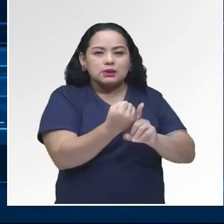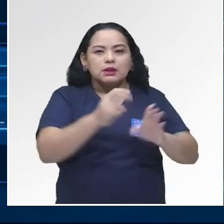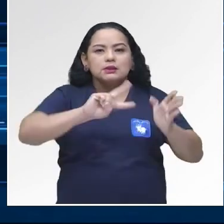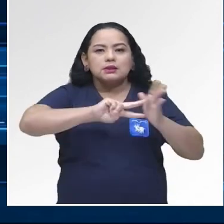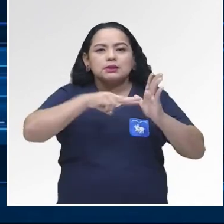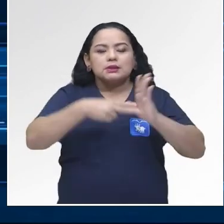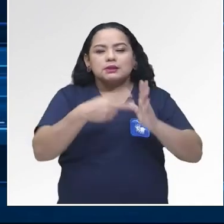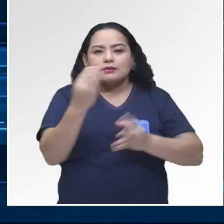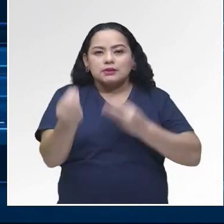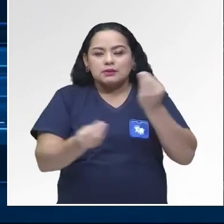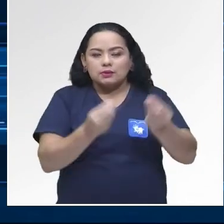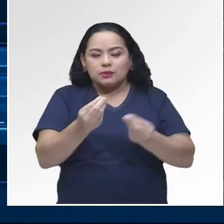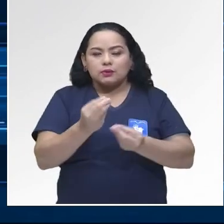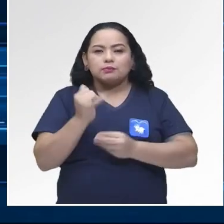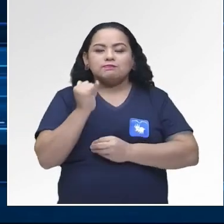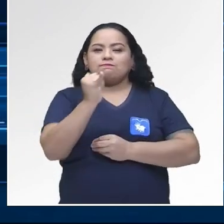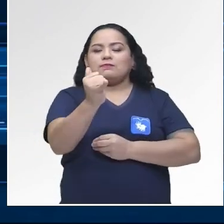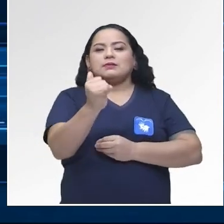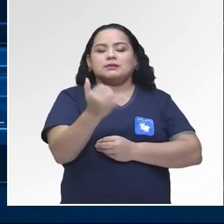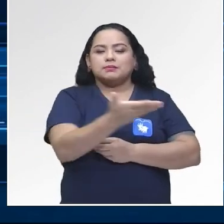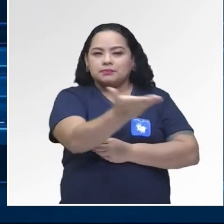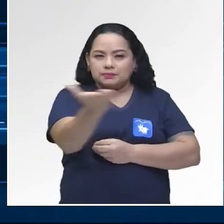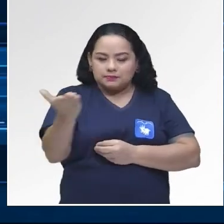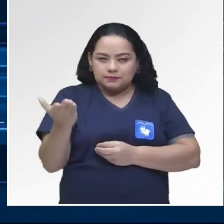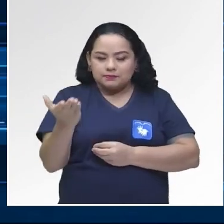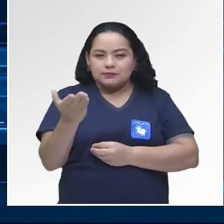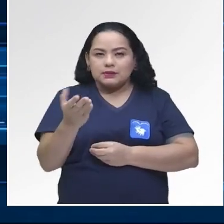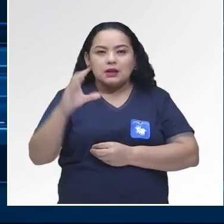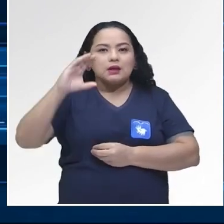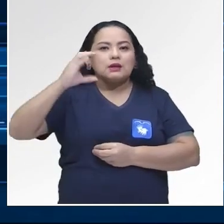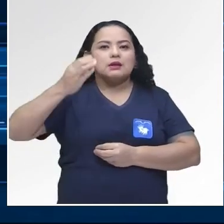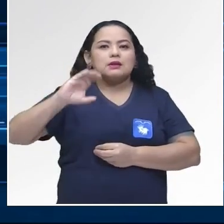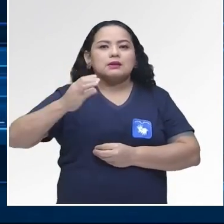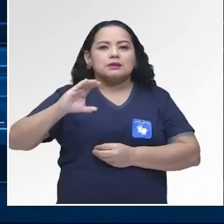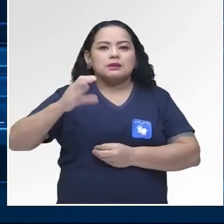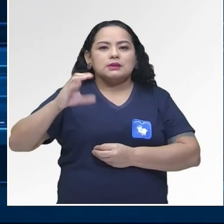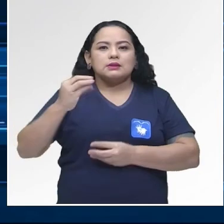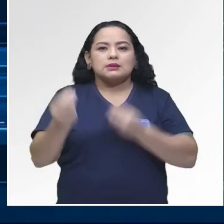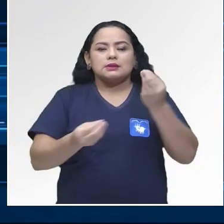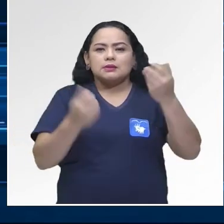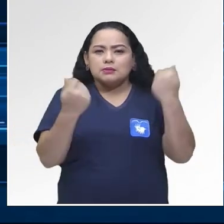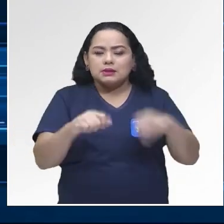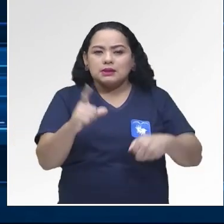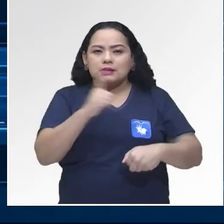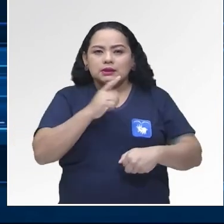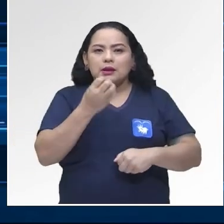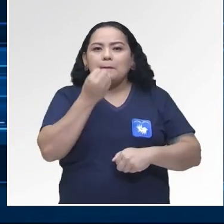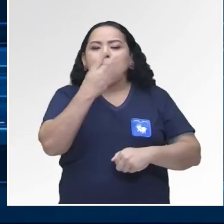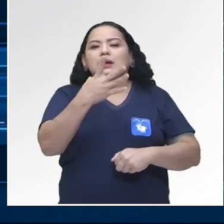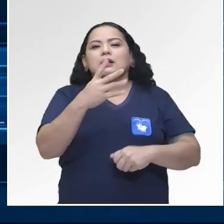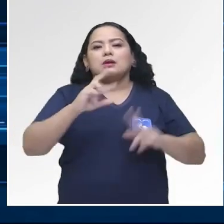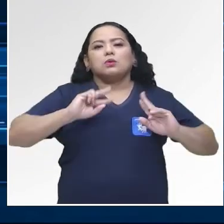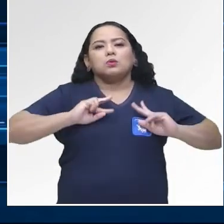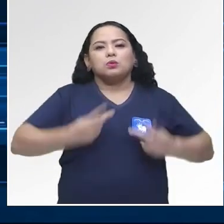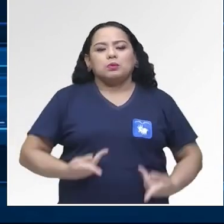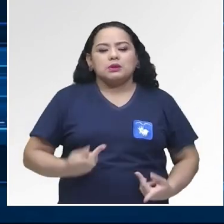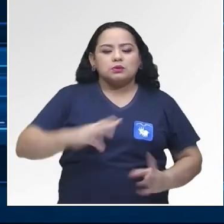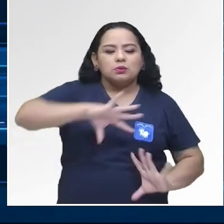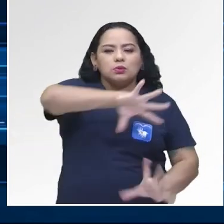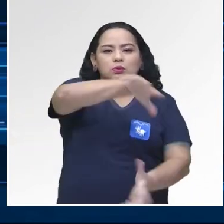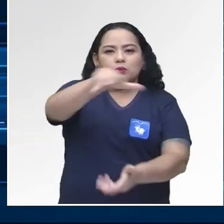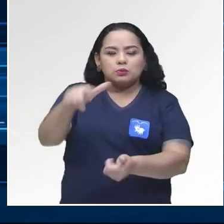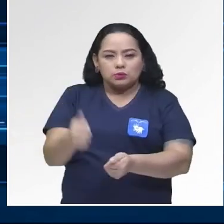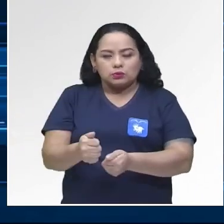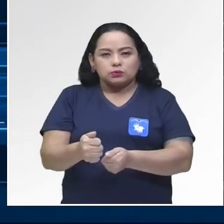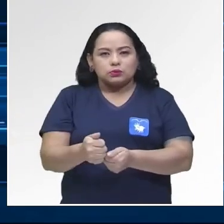seja, queridos alunos e alunas, a ciência, ela tem que vir para o bem da humanidade. Ela tem que